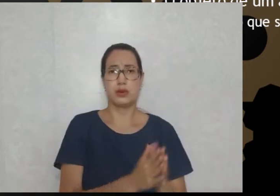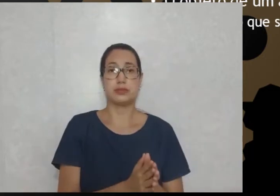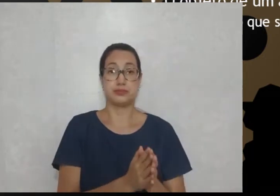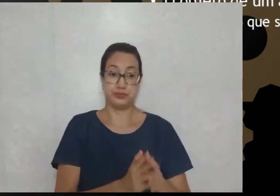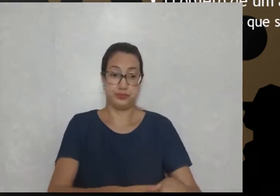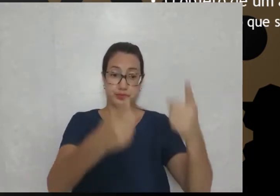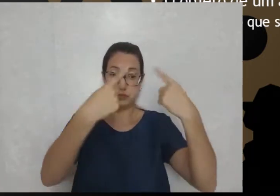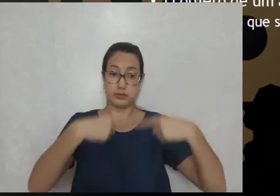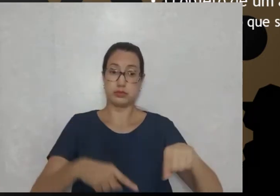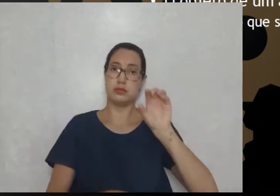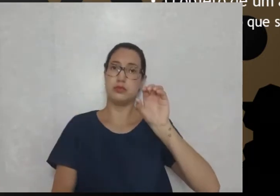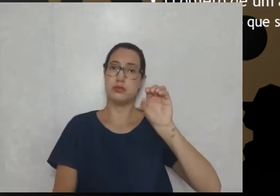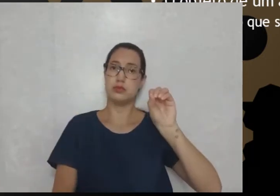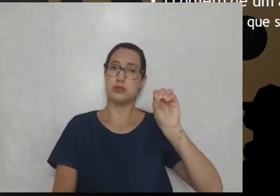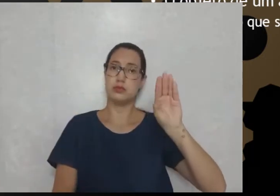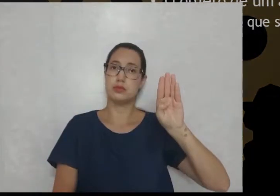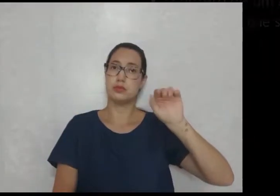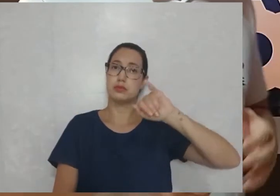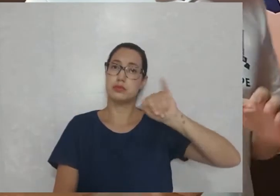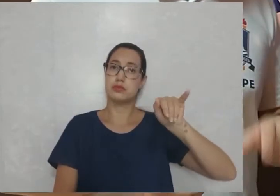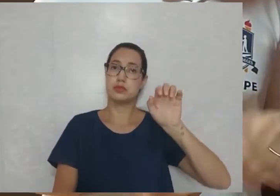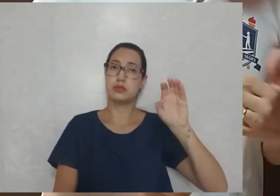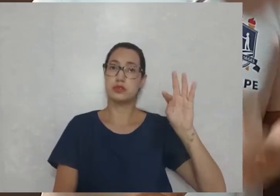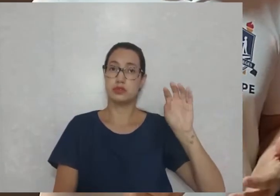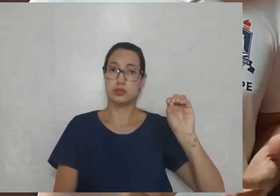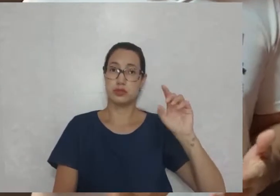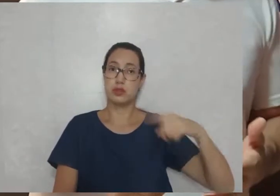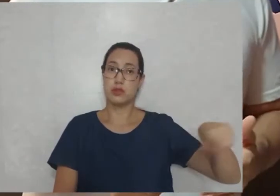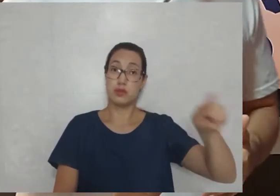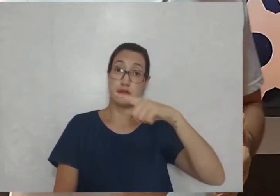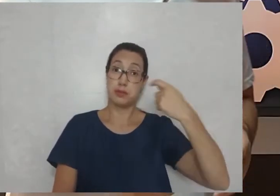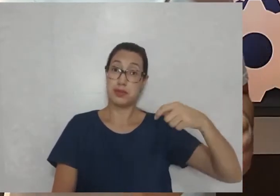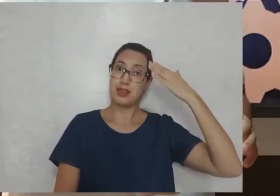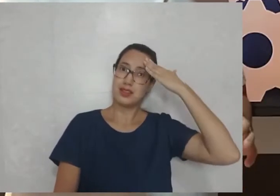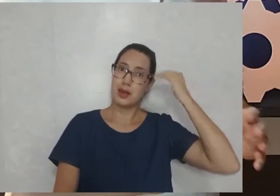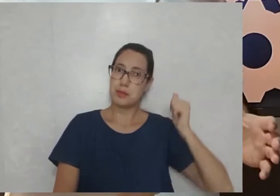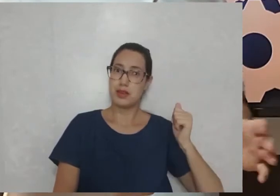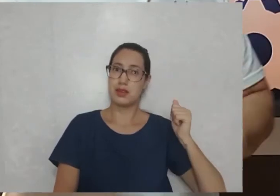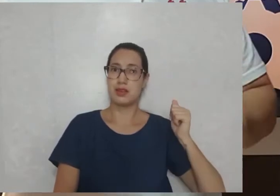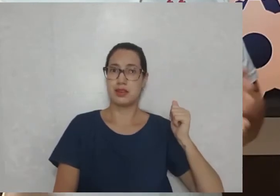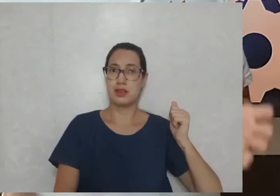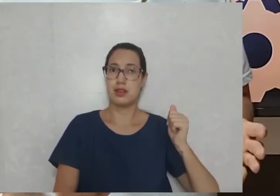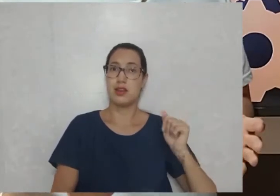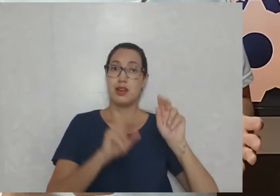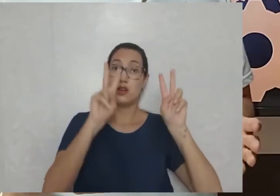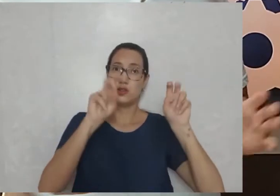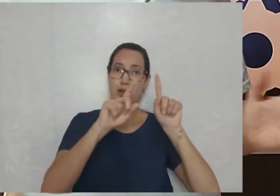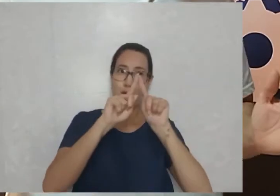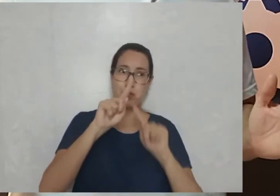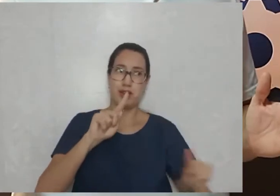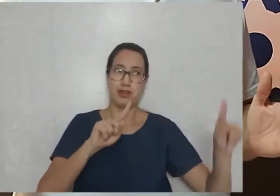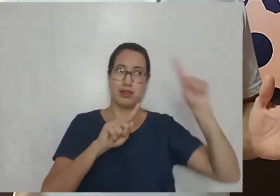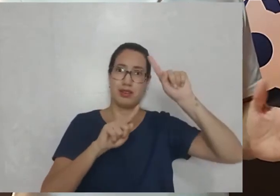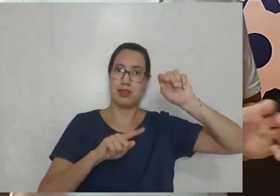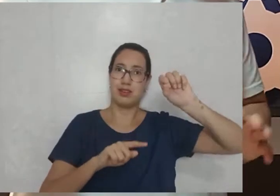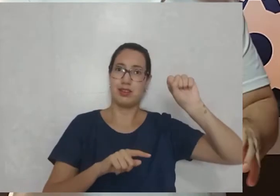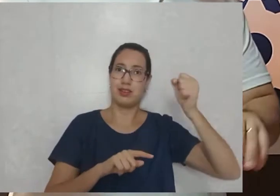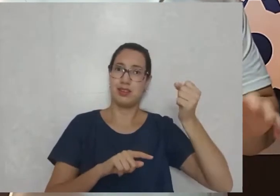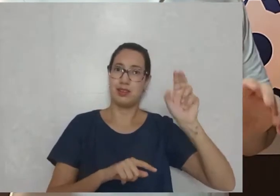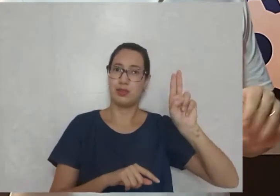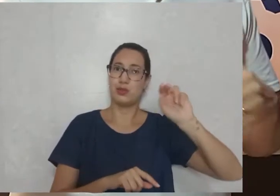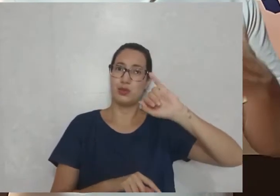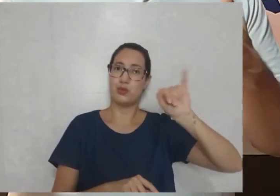é aquilo que se deseja saber ou realizar sobre o sujeito. Então, você parte normalmente de um sujeito. Então,